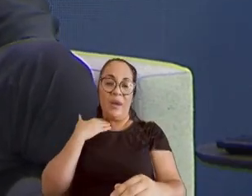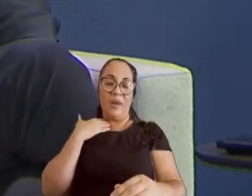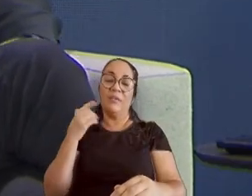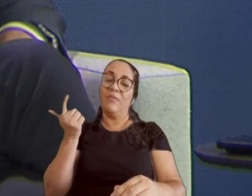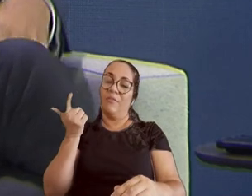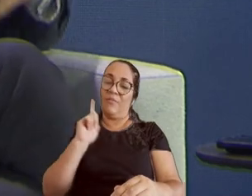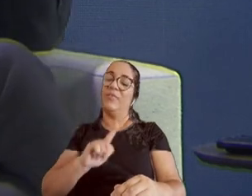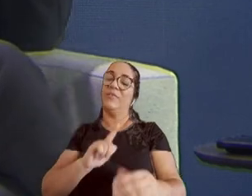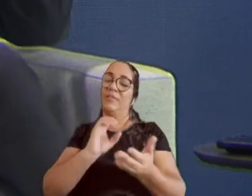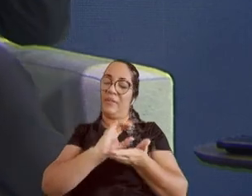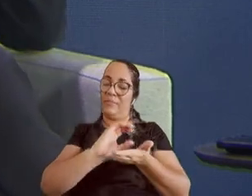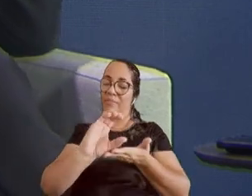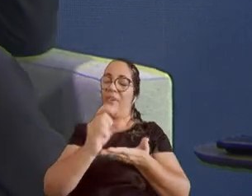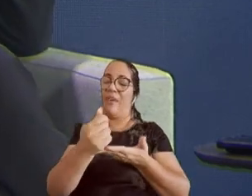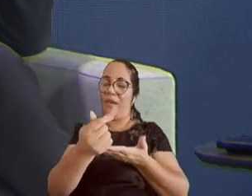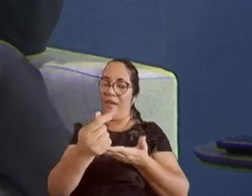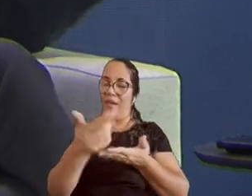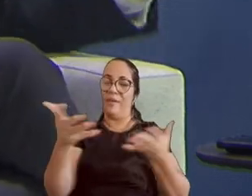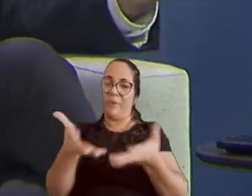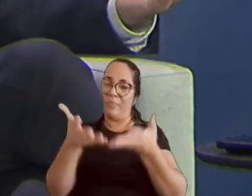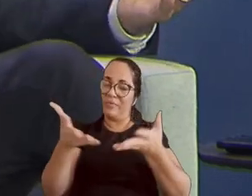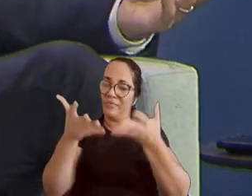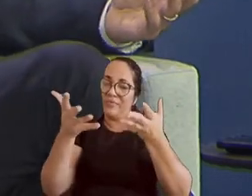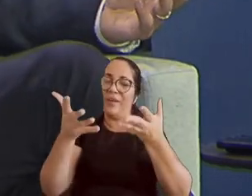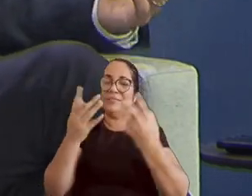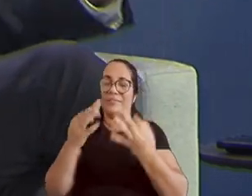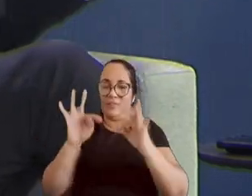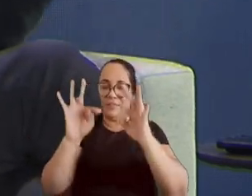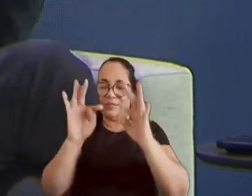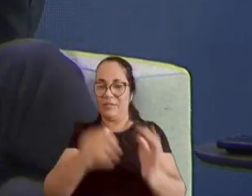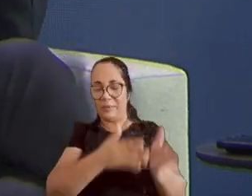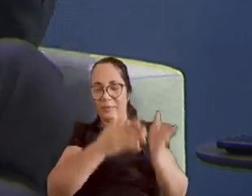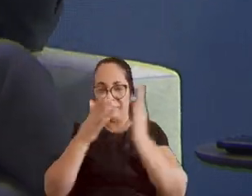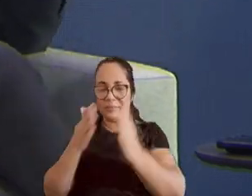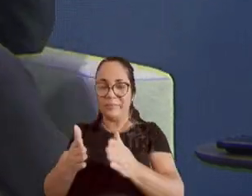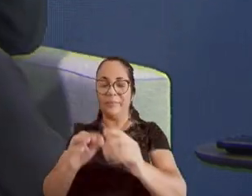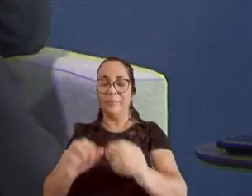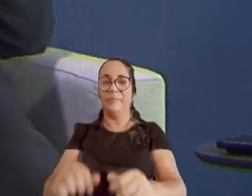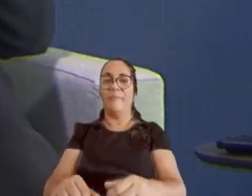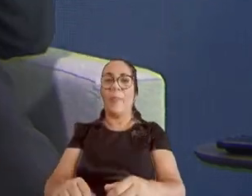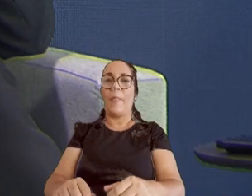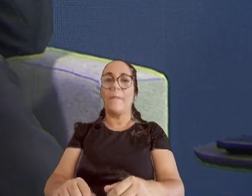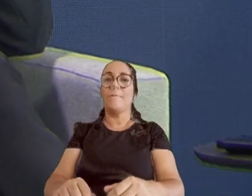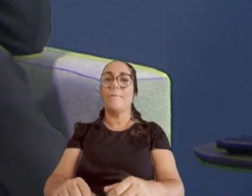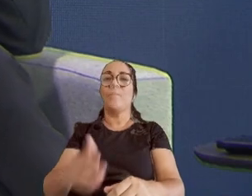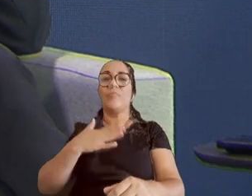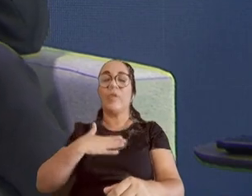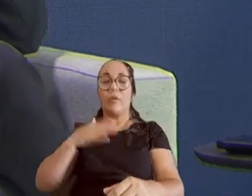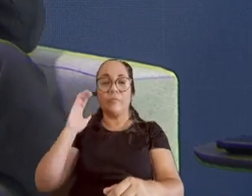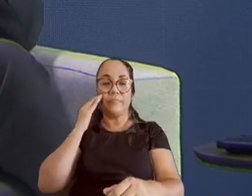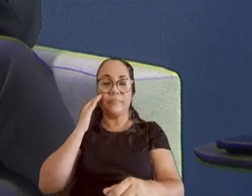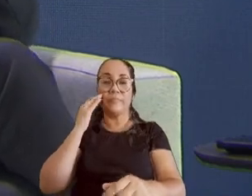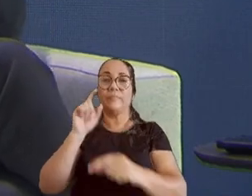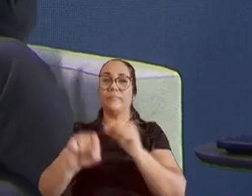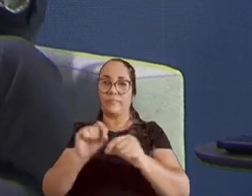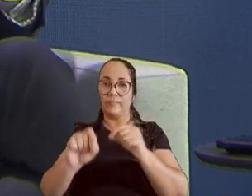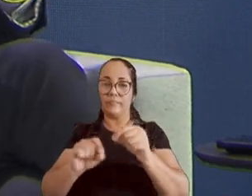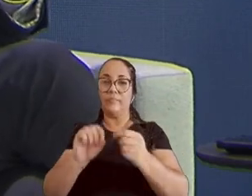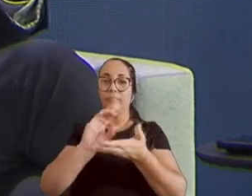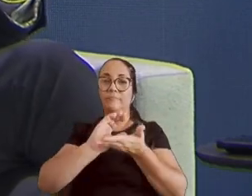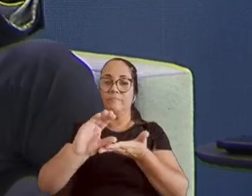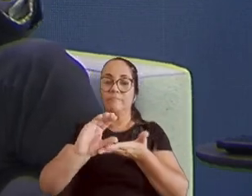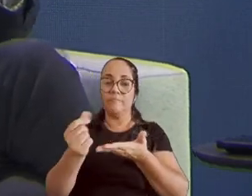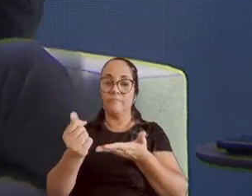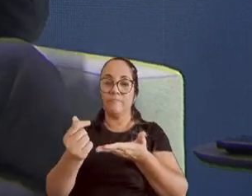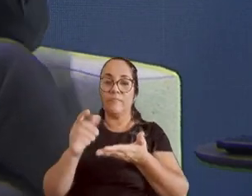projects o que perma é tudo isso né no meu entender porque o investimento de infraestrutura é Bem óbvio